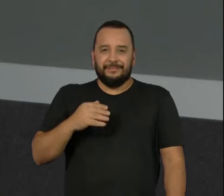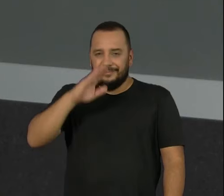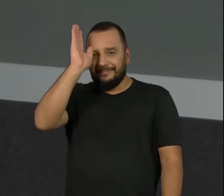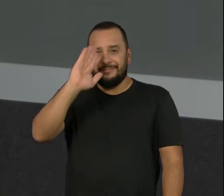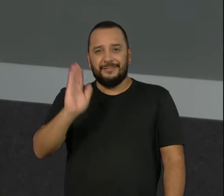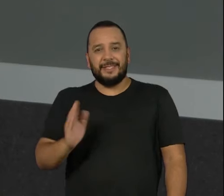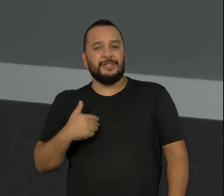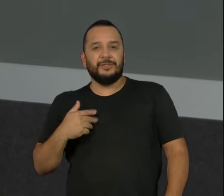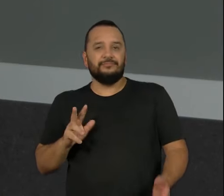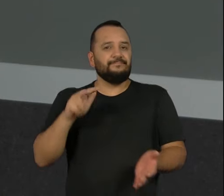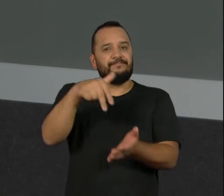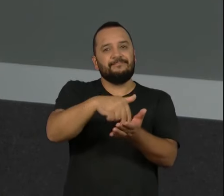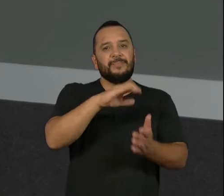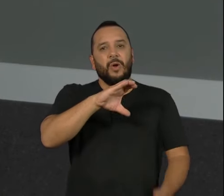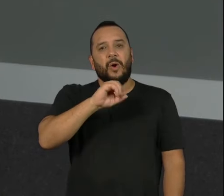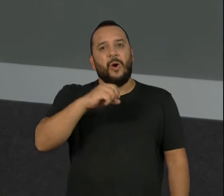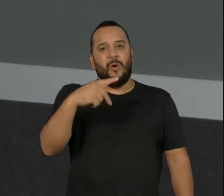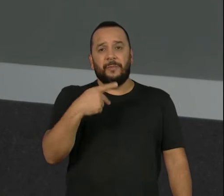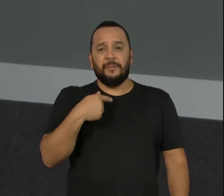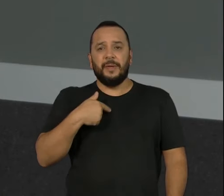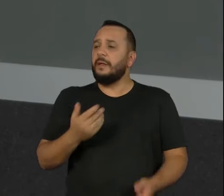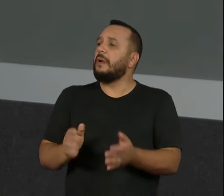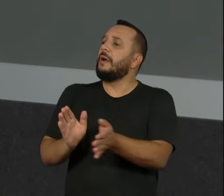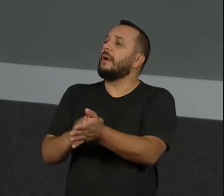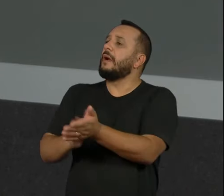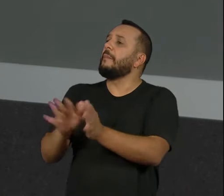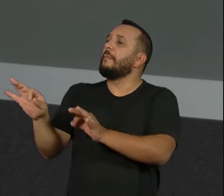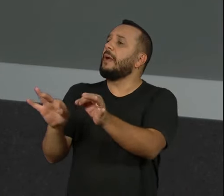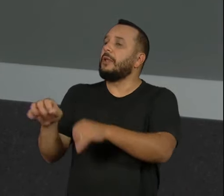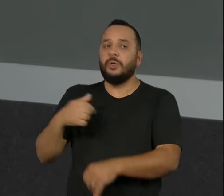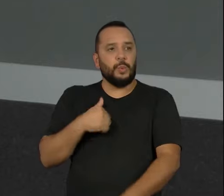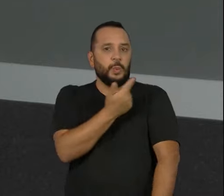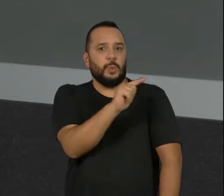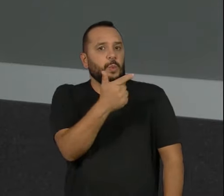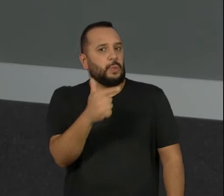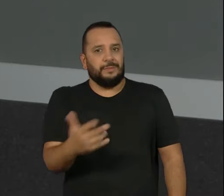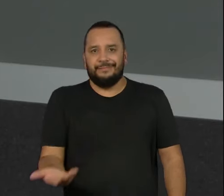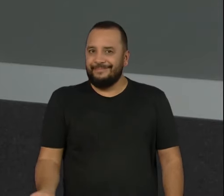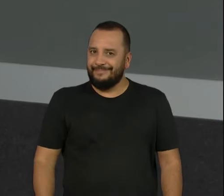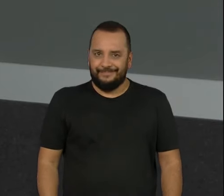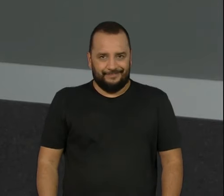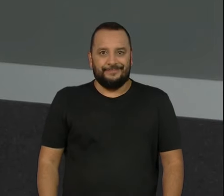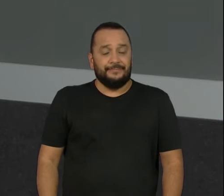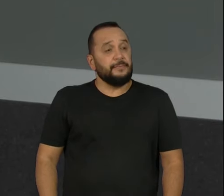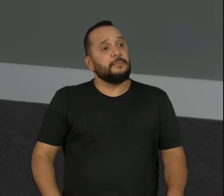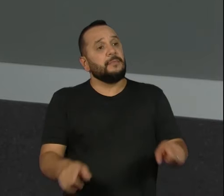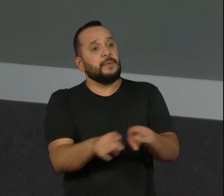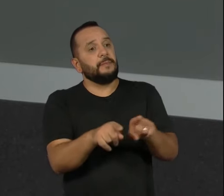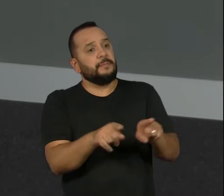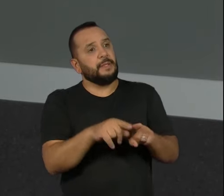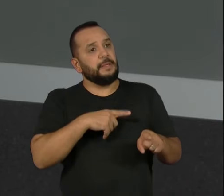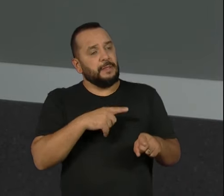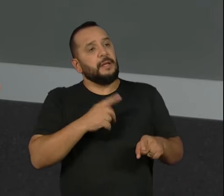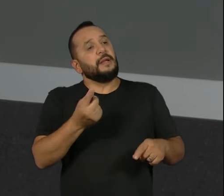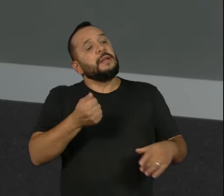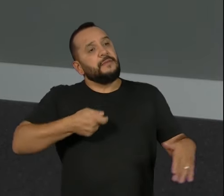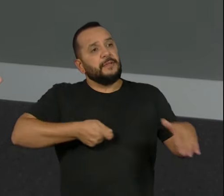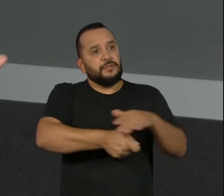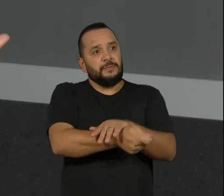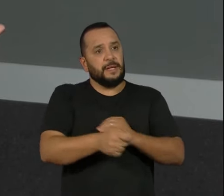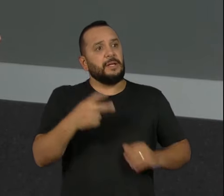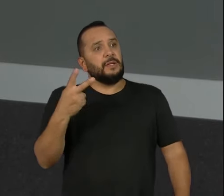Uma grande discussão dessa COP16 é o financiamento. Já há um levantamento dizendo que se precisaria de 200 bilhões